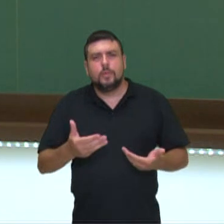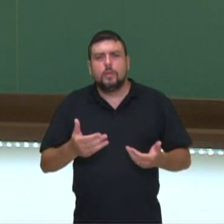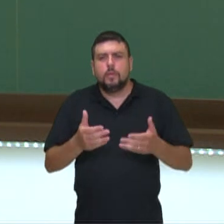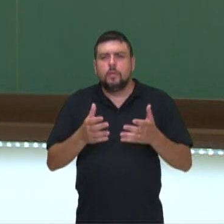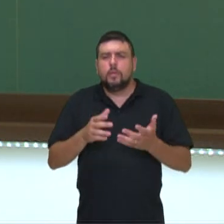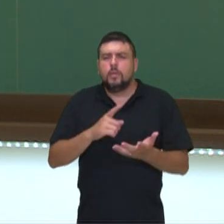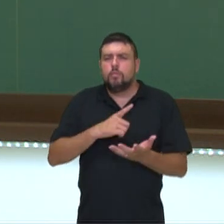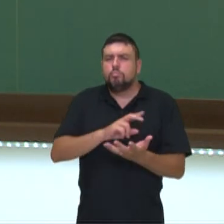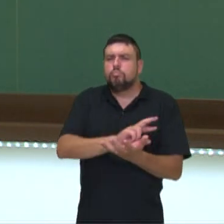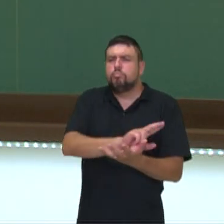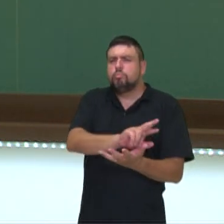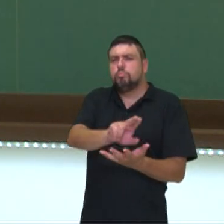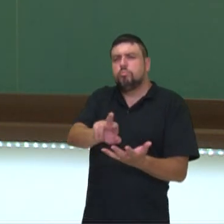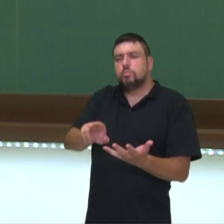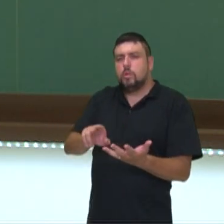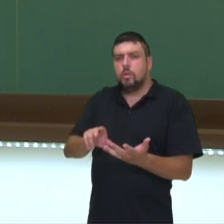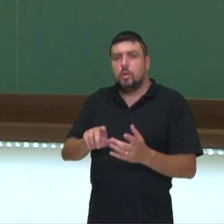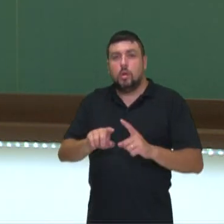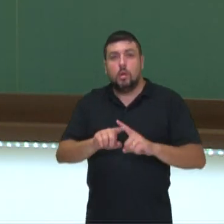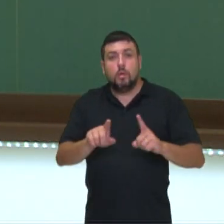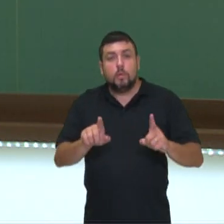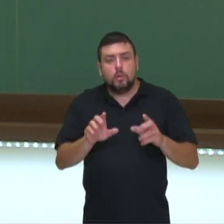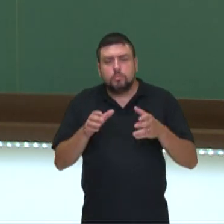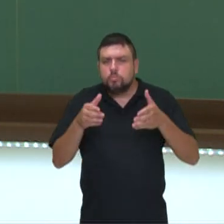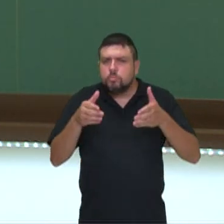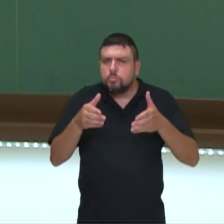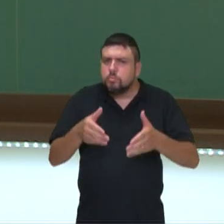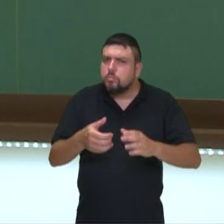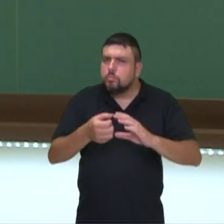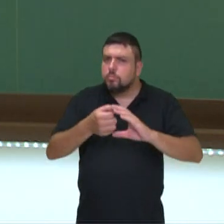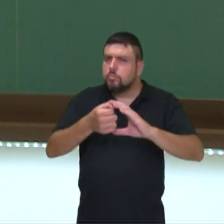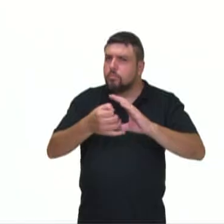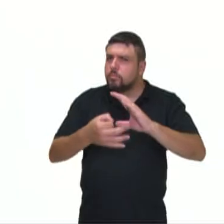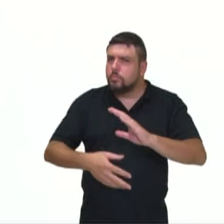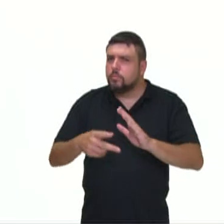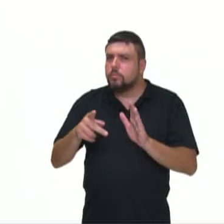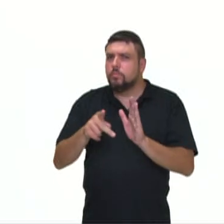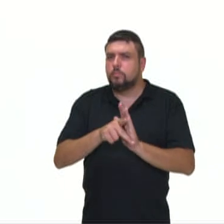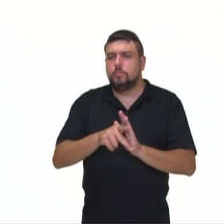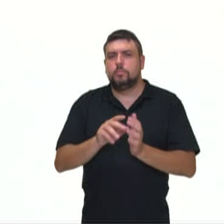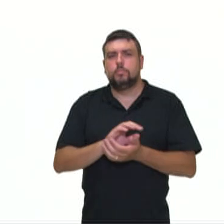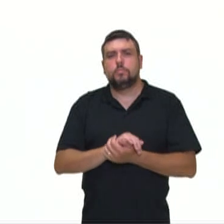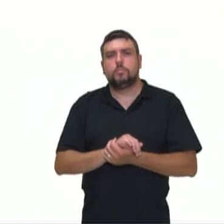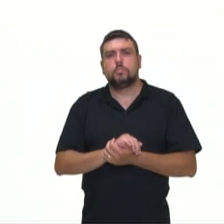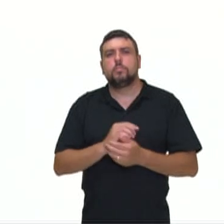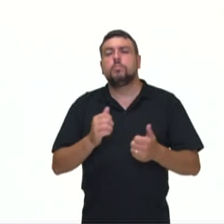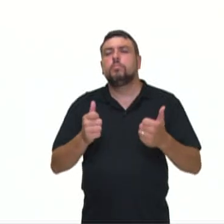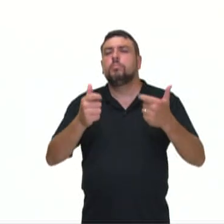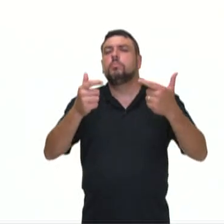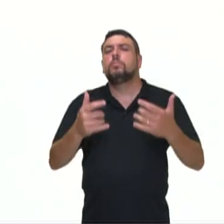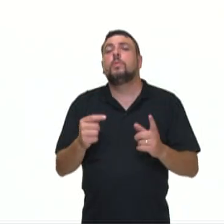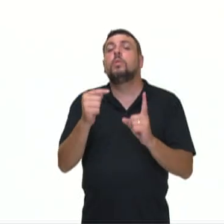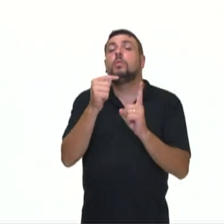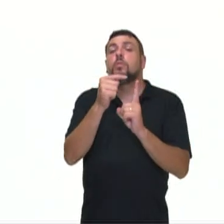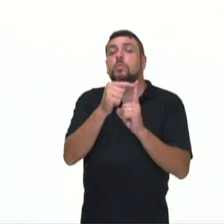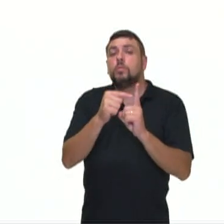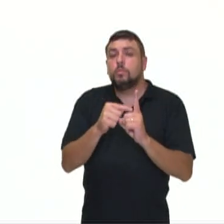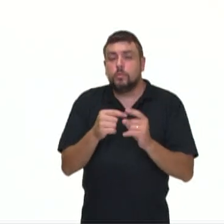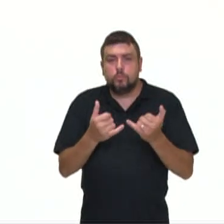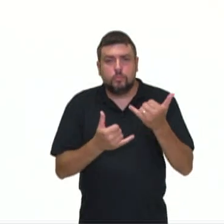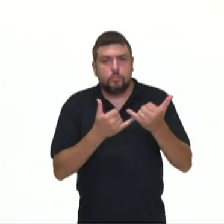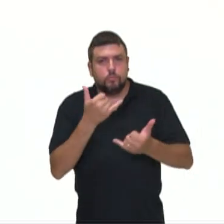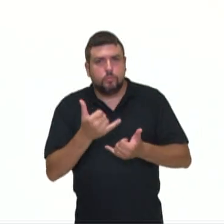entrar um pouquinho nas especificidades desse tema. Vamos falar sobre os tipos de Jogos